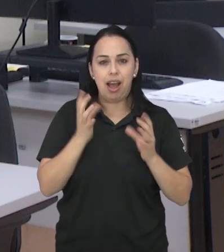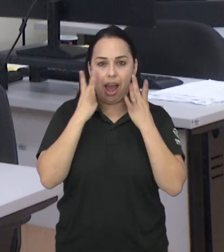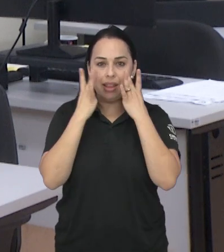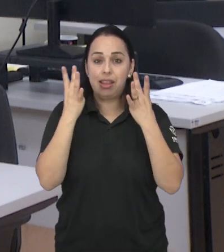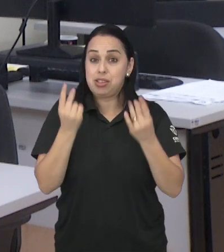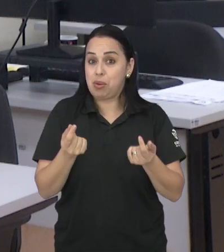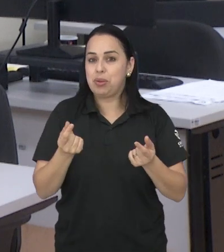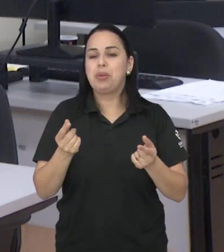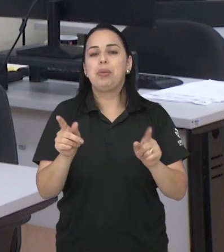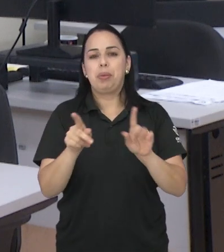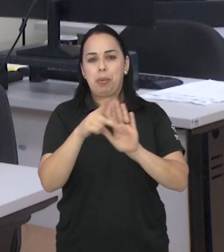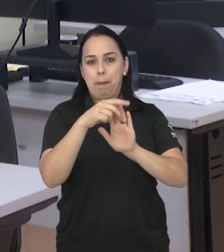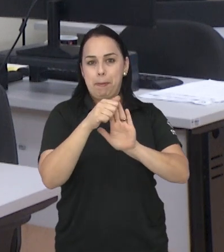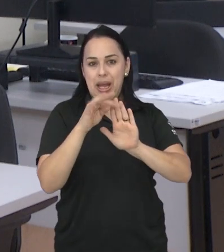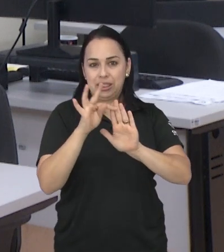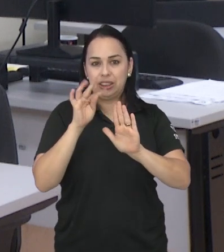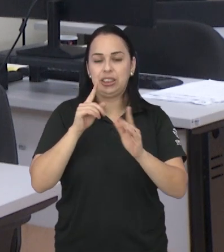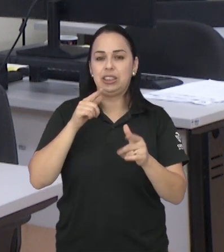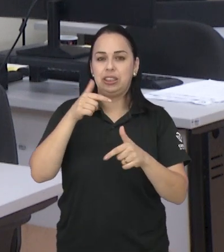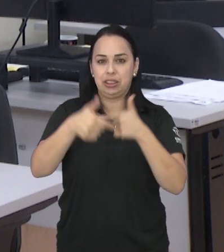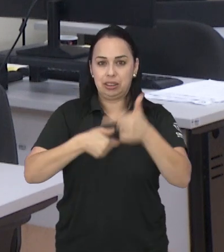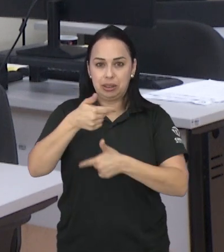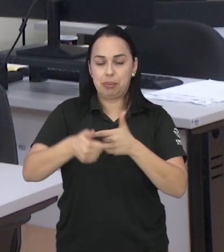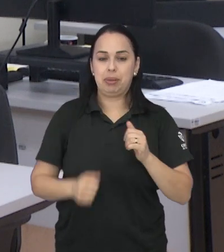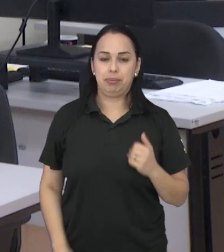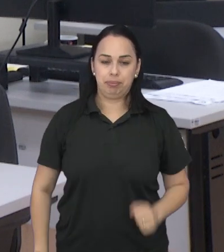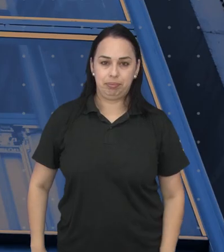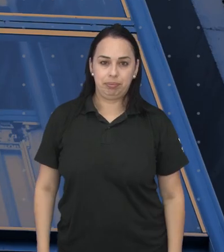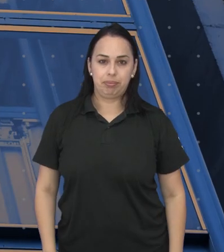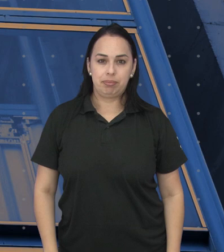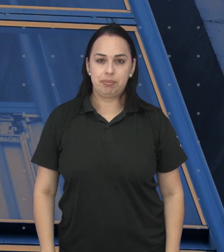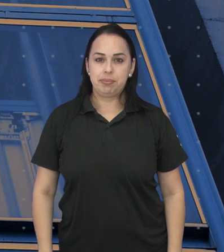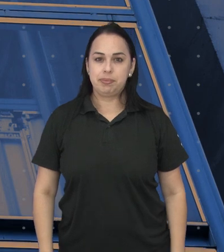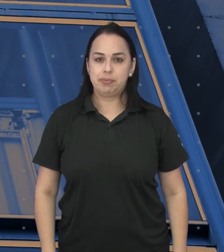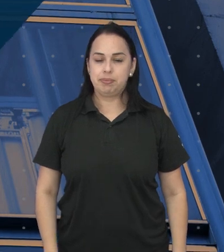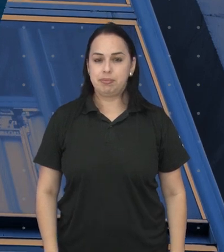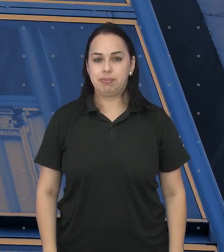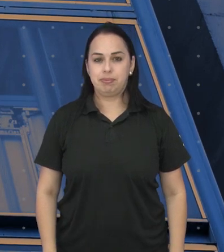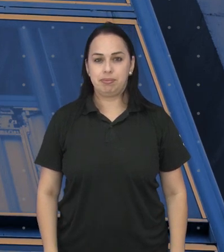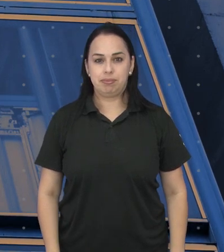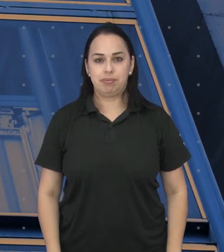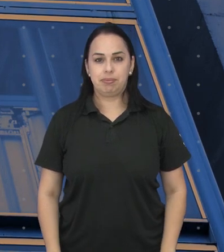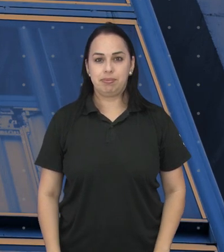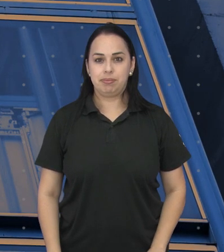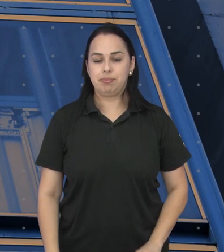no PAT de São José, aqui na nossa agenda de serviços.